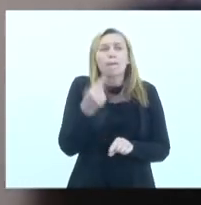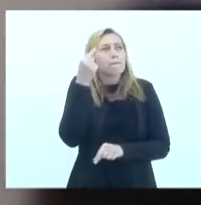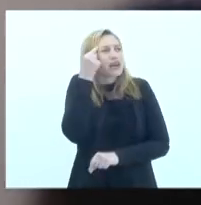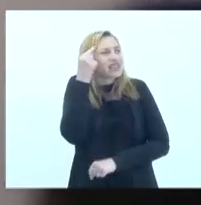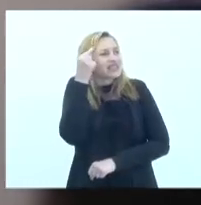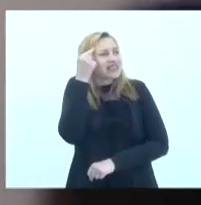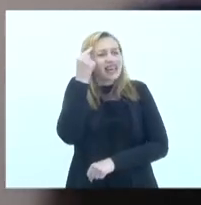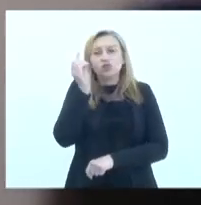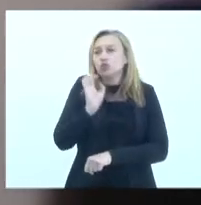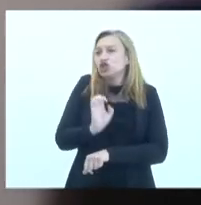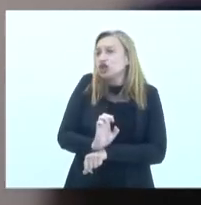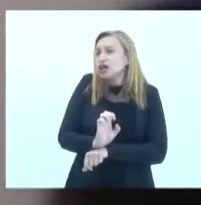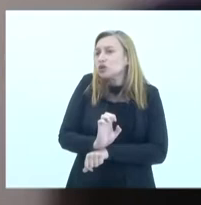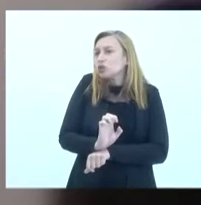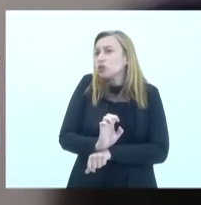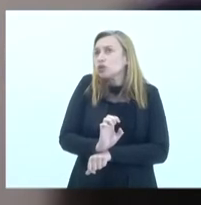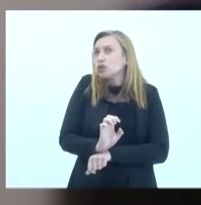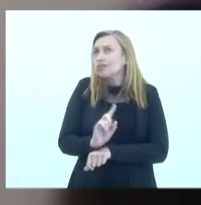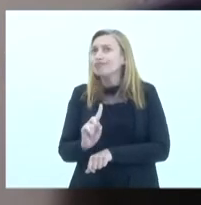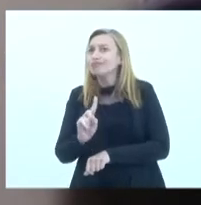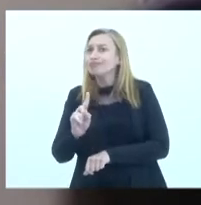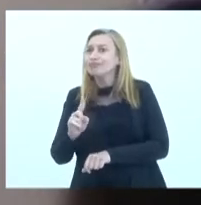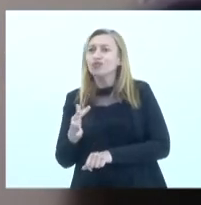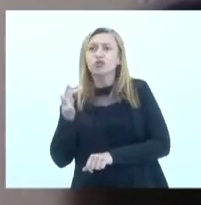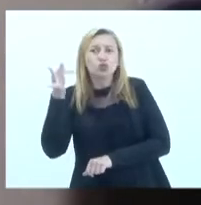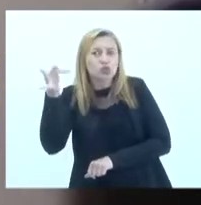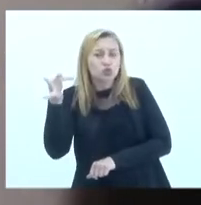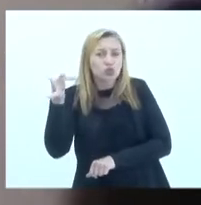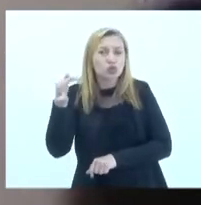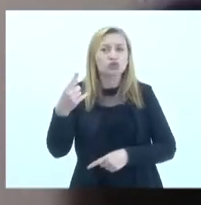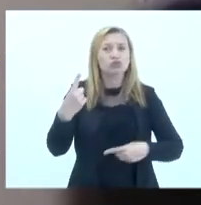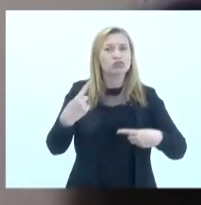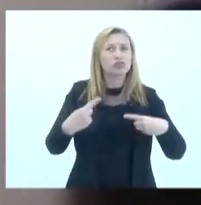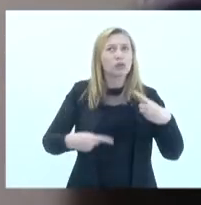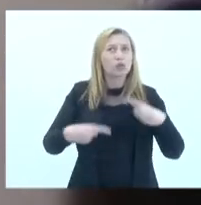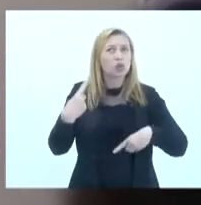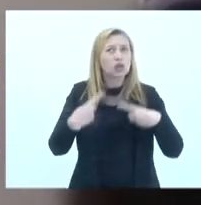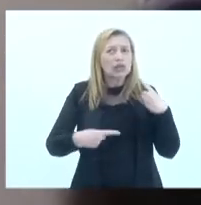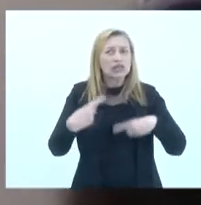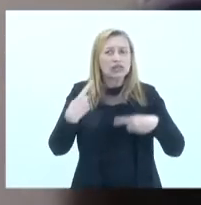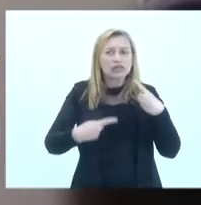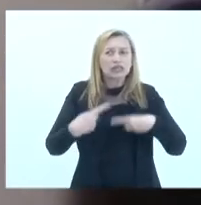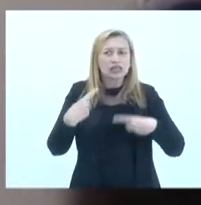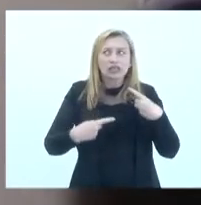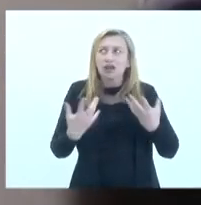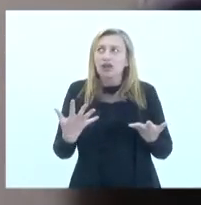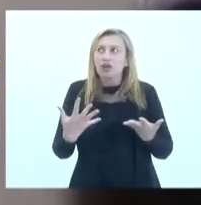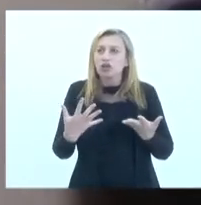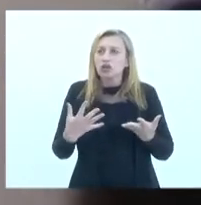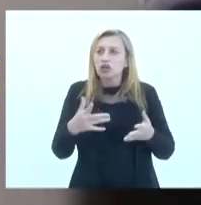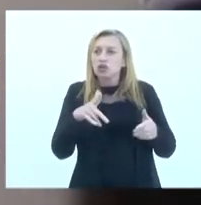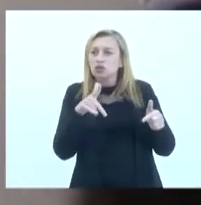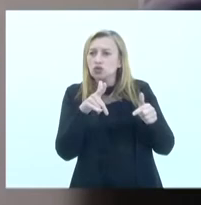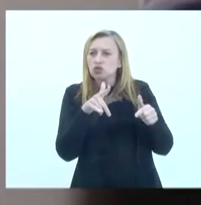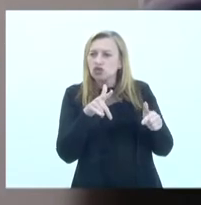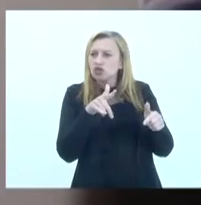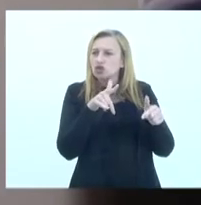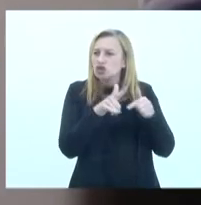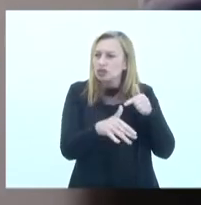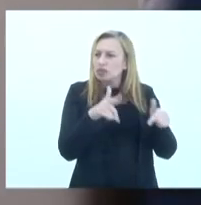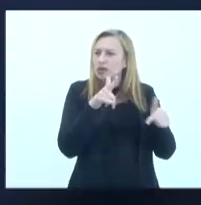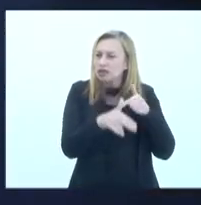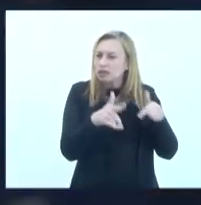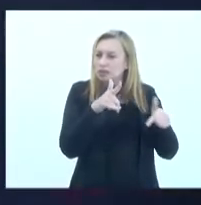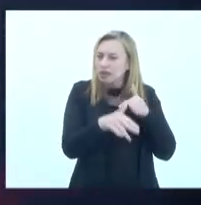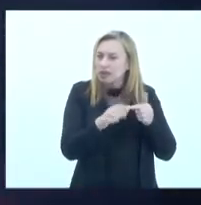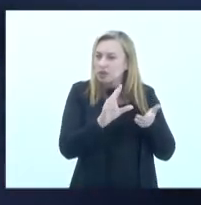pensar o Estado para além das políticas de corte de gastos impostas